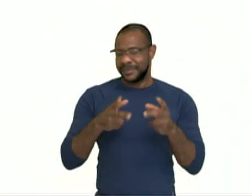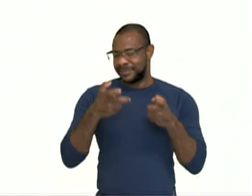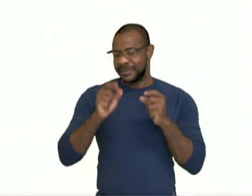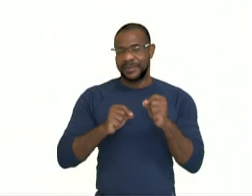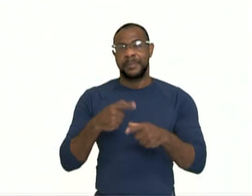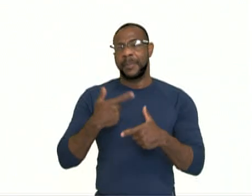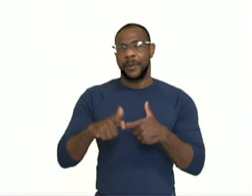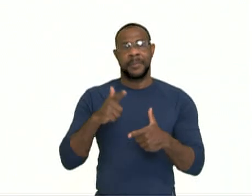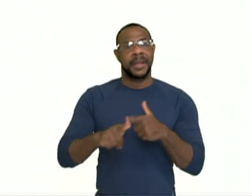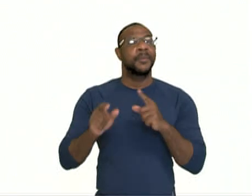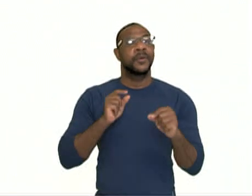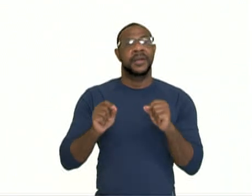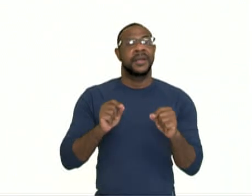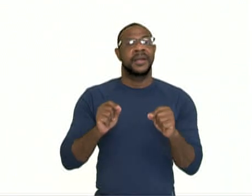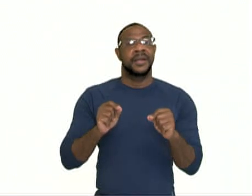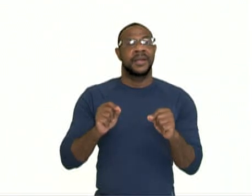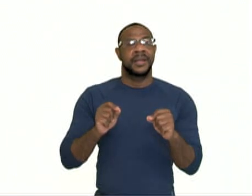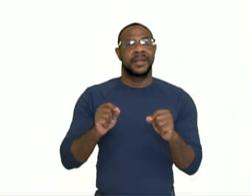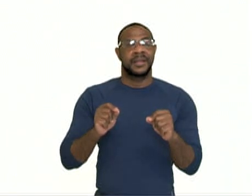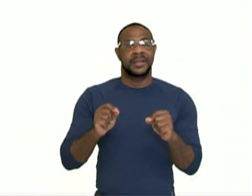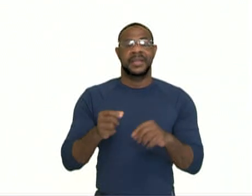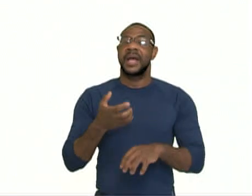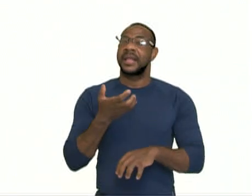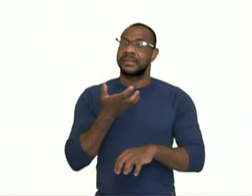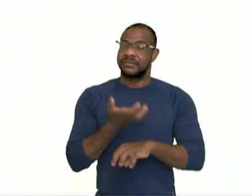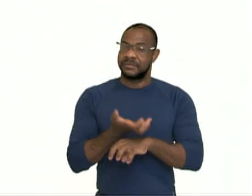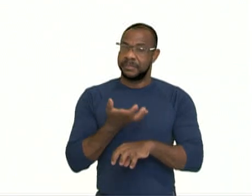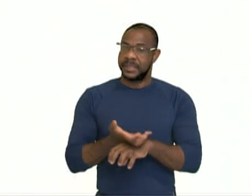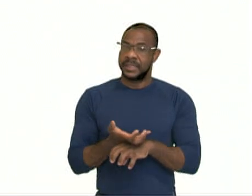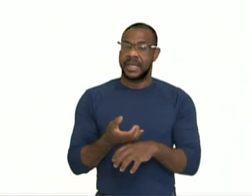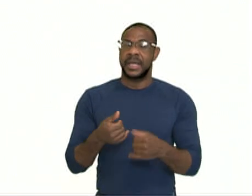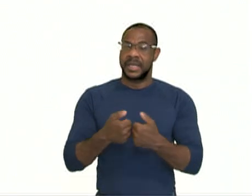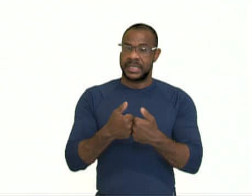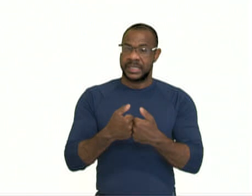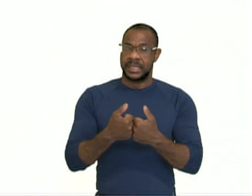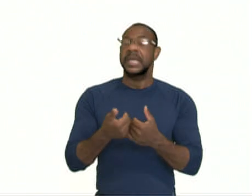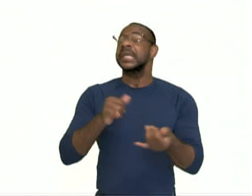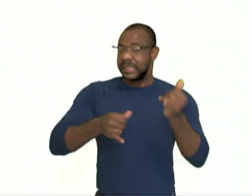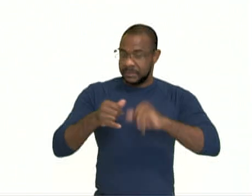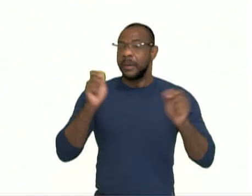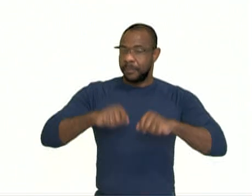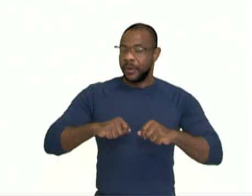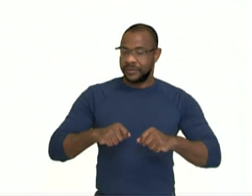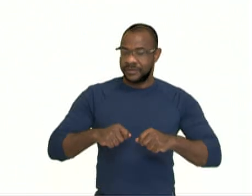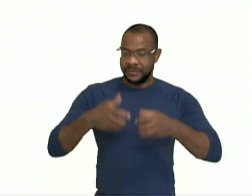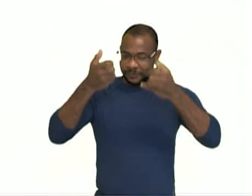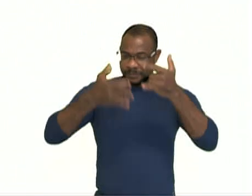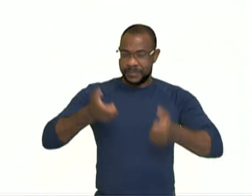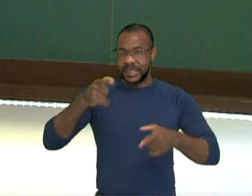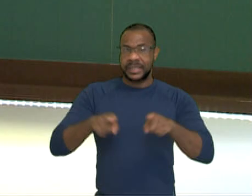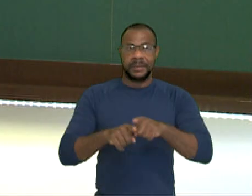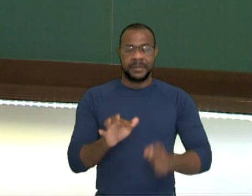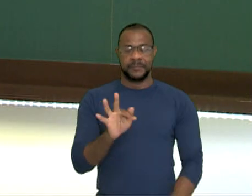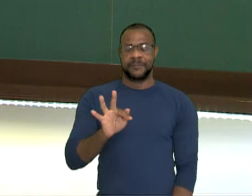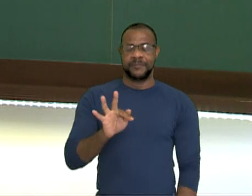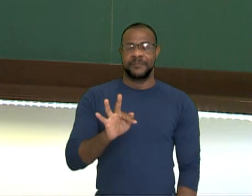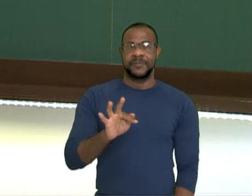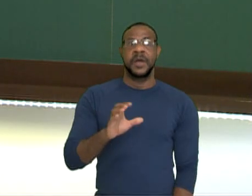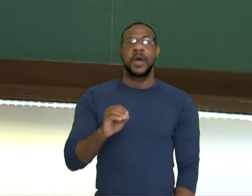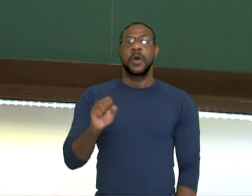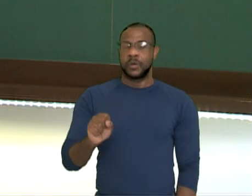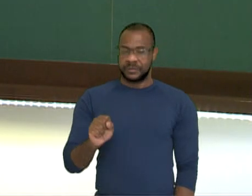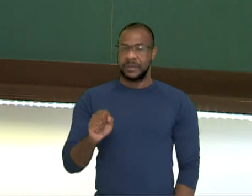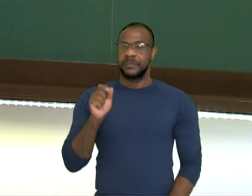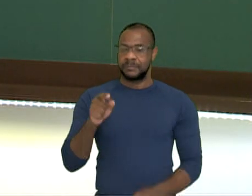um problema, né, que a disciplina de Química também pode trabalhar, né, a função cosseno aí